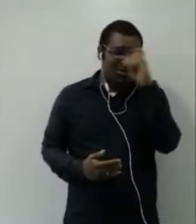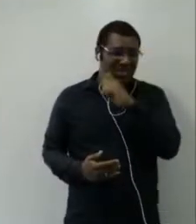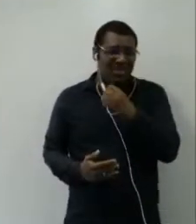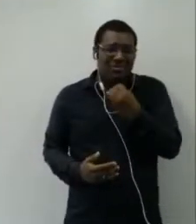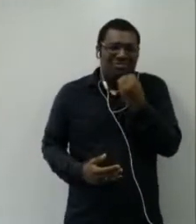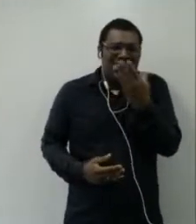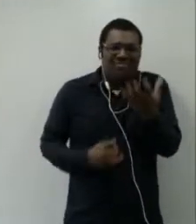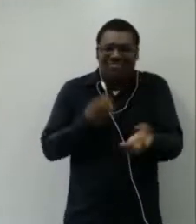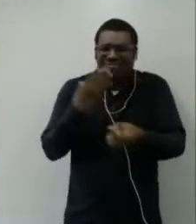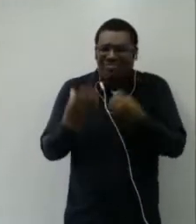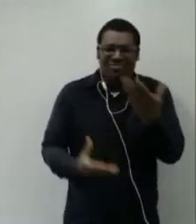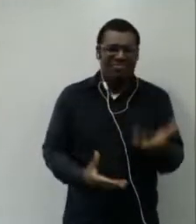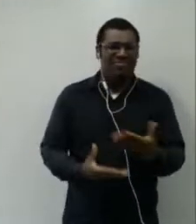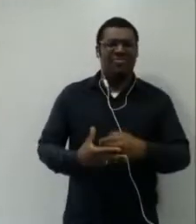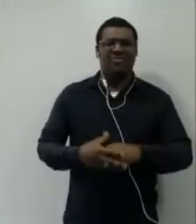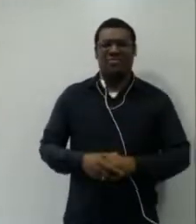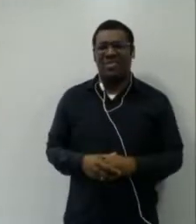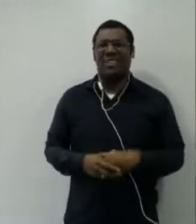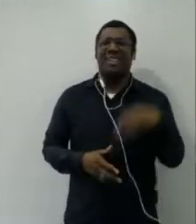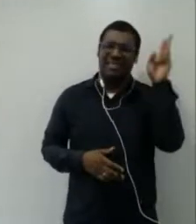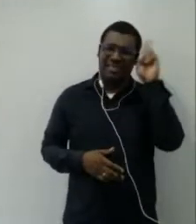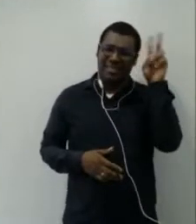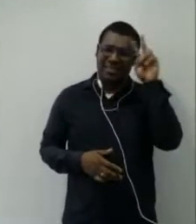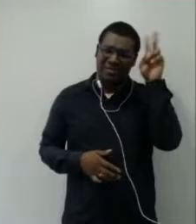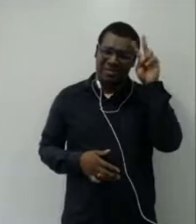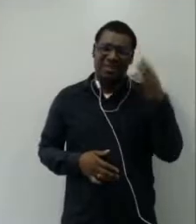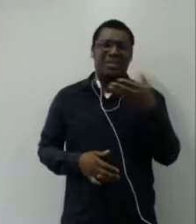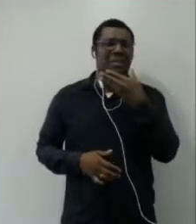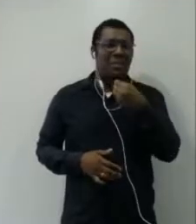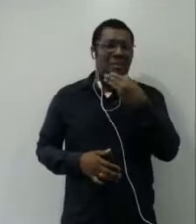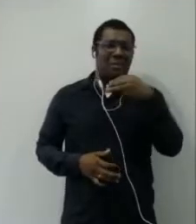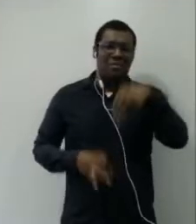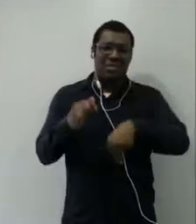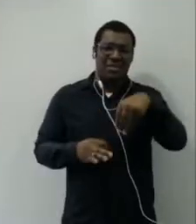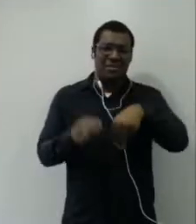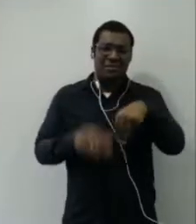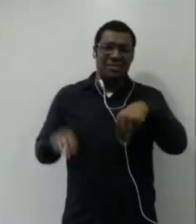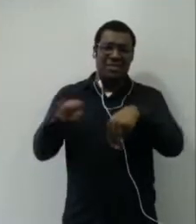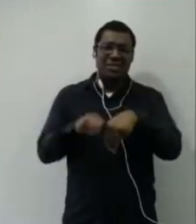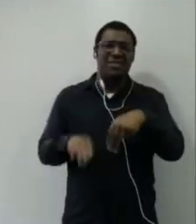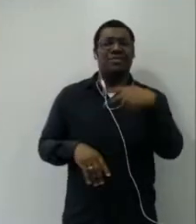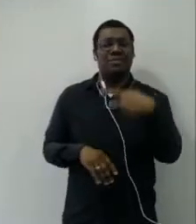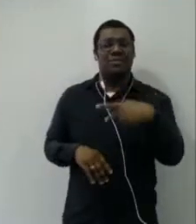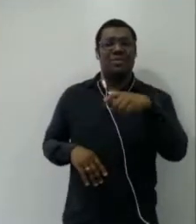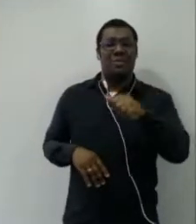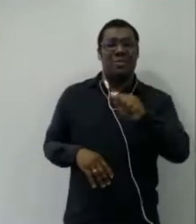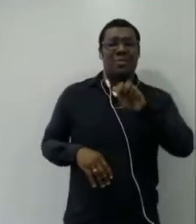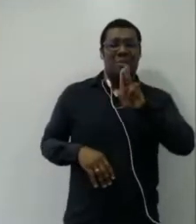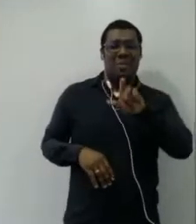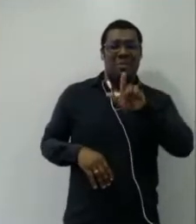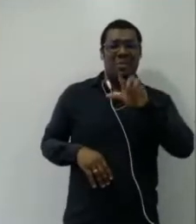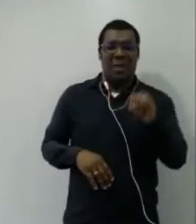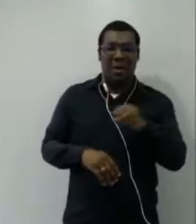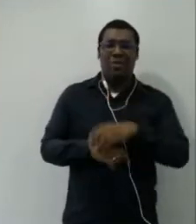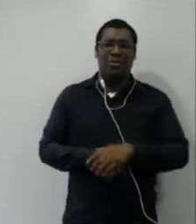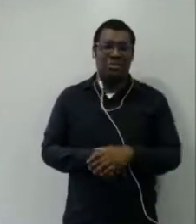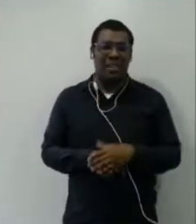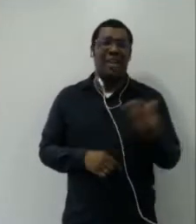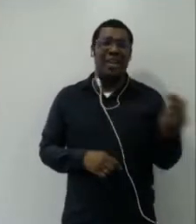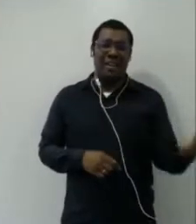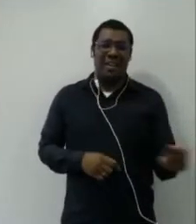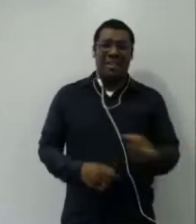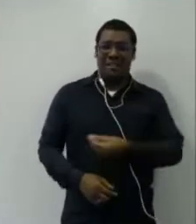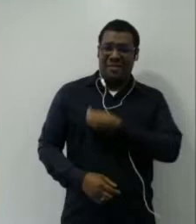foi grande o Paulo na nossa vida pessoal e, mais do que na nossa vida pessoal, na